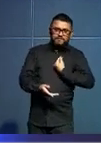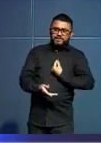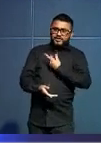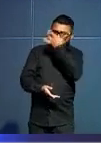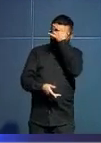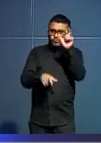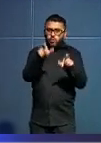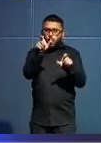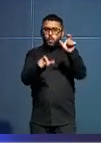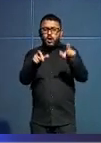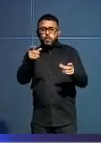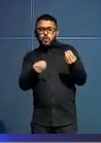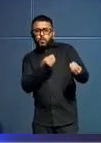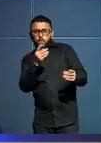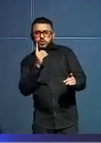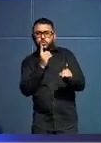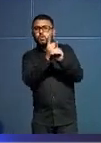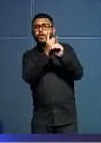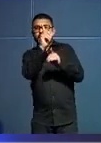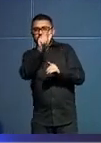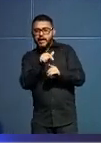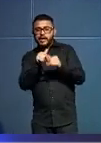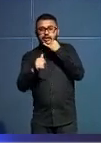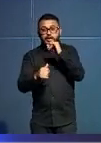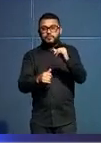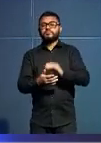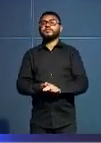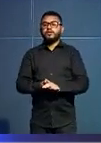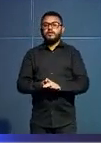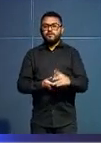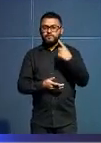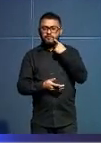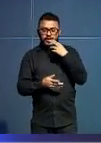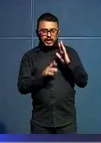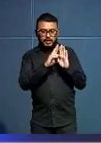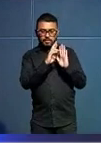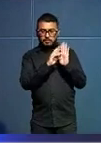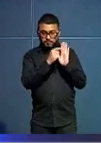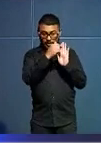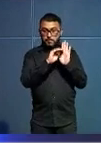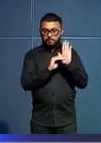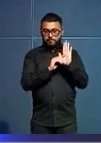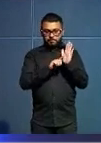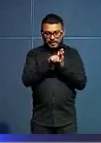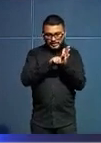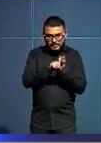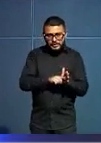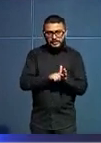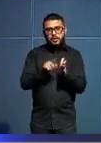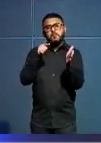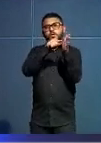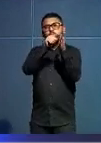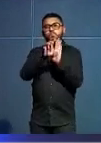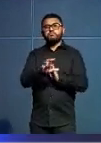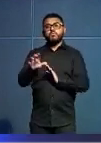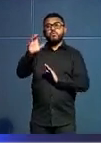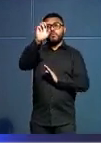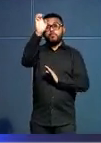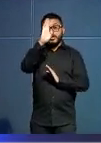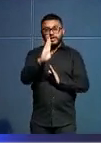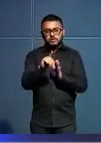a percepção do consumidor de energia elétrica então a gente utiliza o resultado dessa pesquisa que o Royal já falou percorre todos os cantos do Brasil